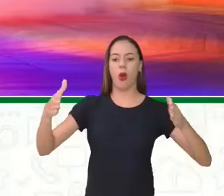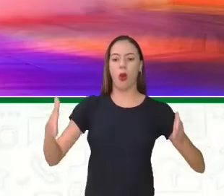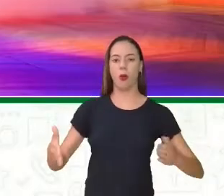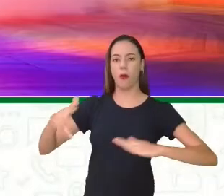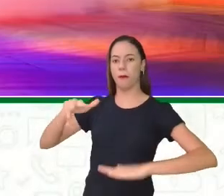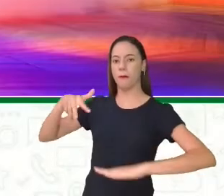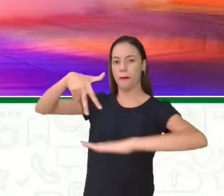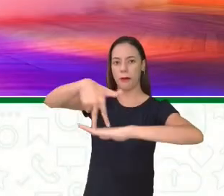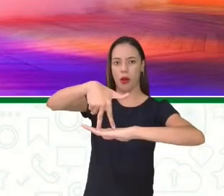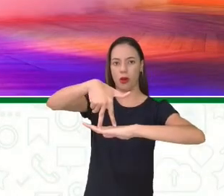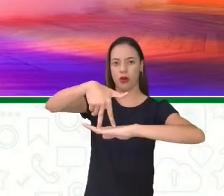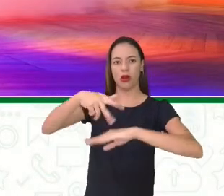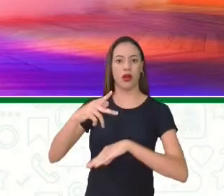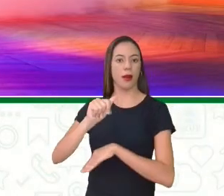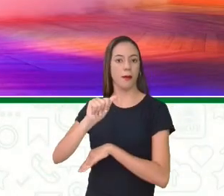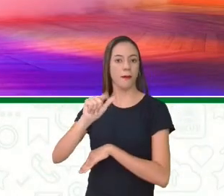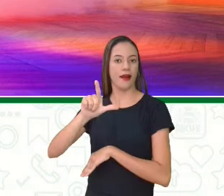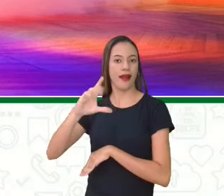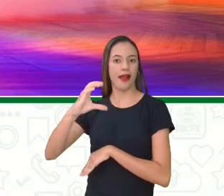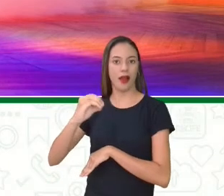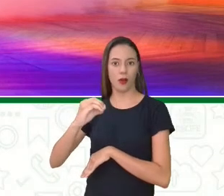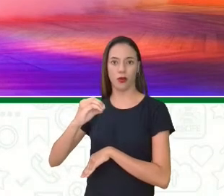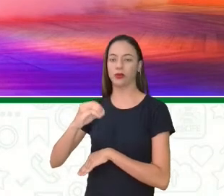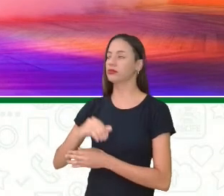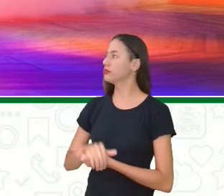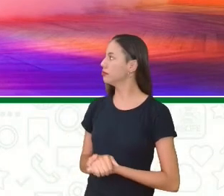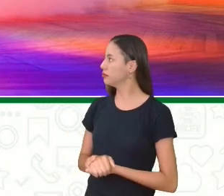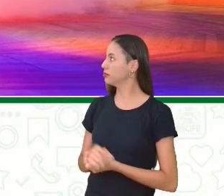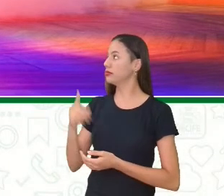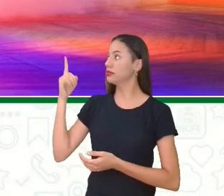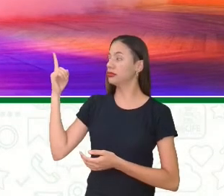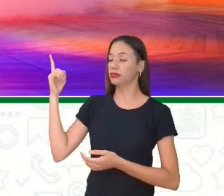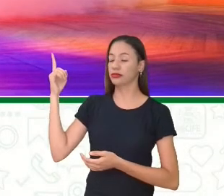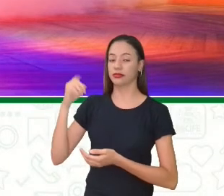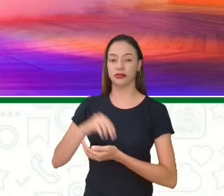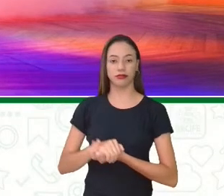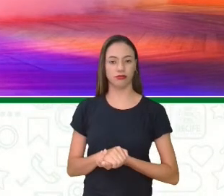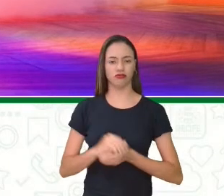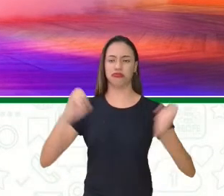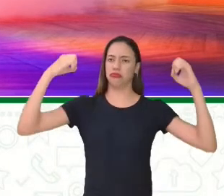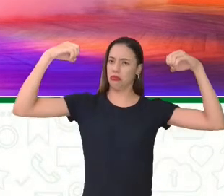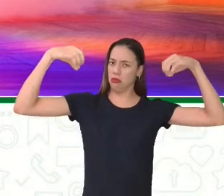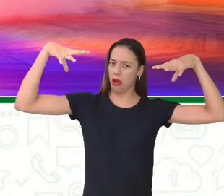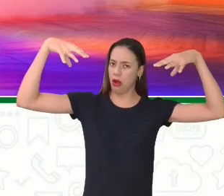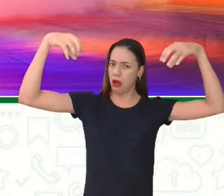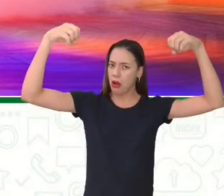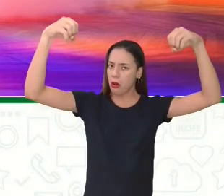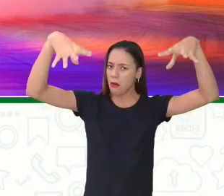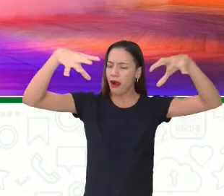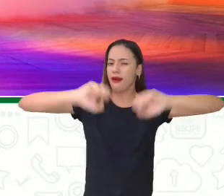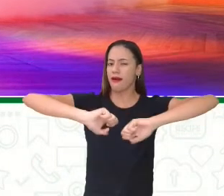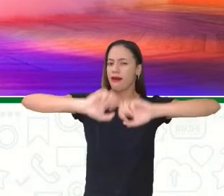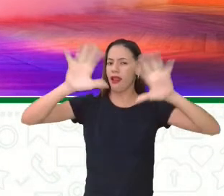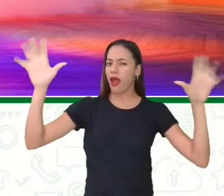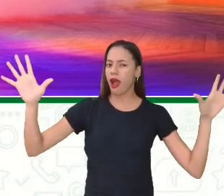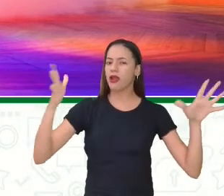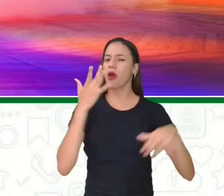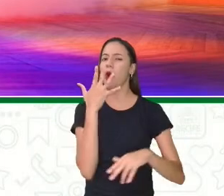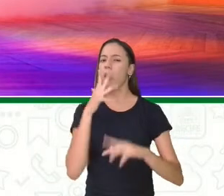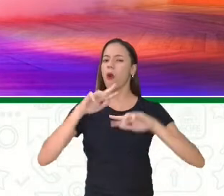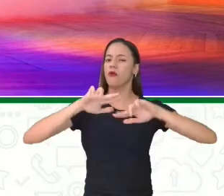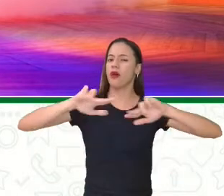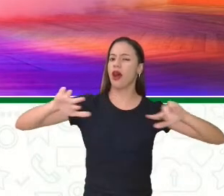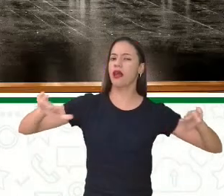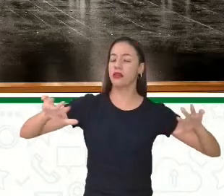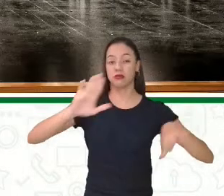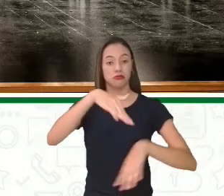Exato. Aí, anunciando você como nossa convidada, eu coloquei um palco muito bem iluminado, claro, colorido. Gente, estou me sentindo ali no